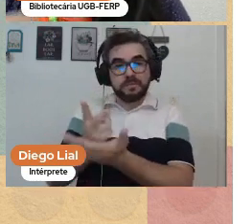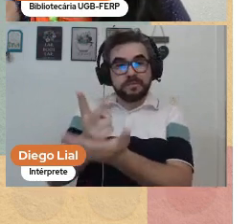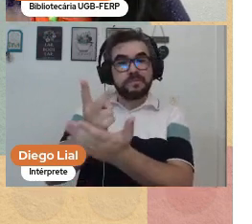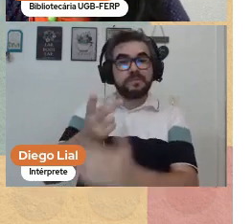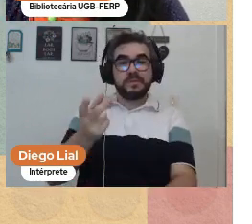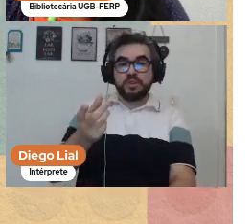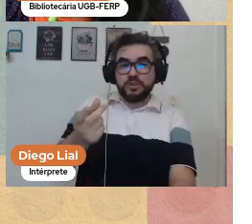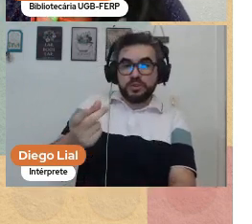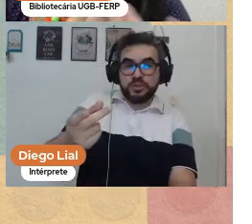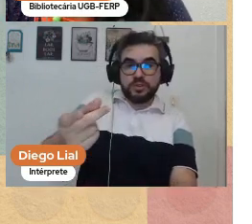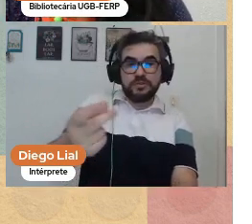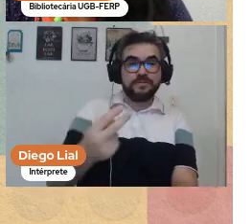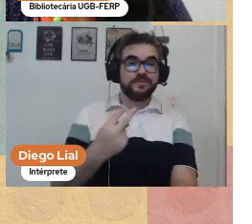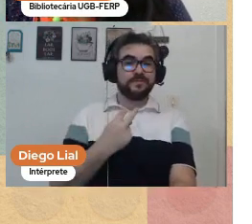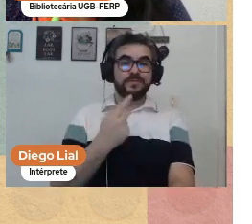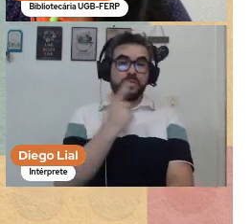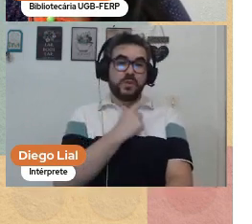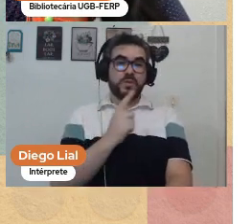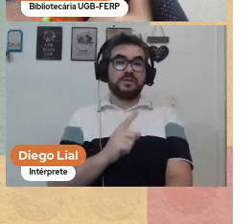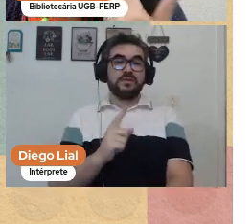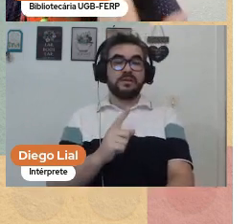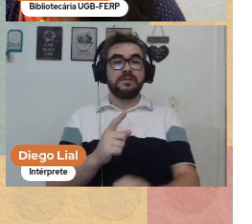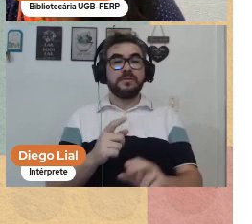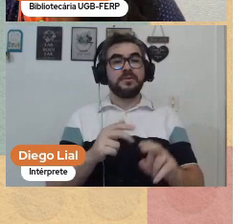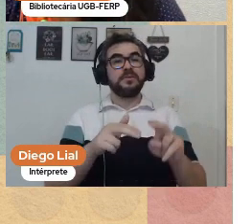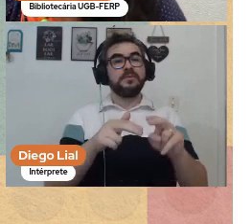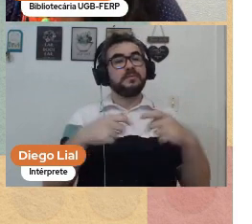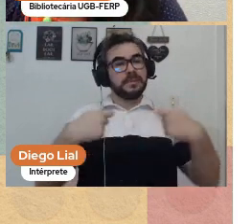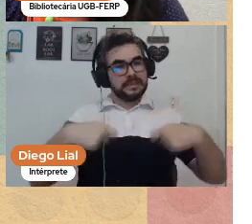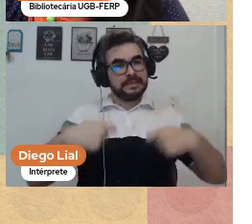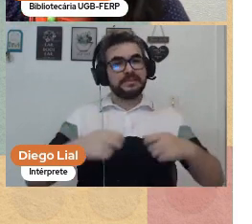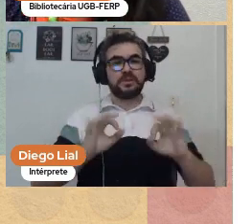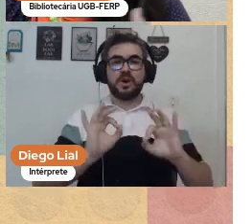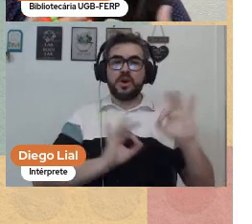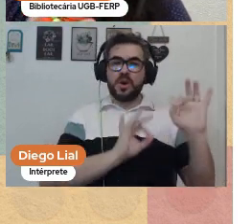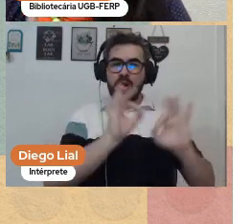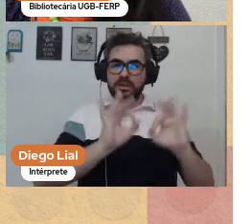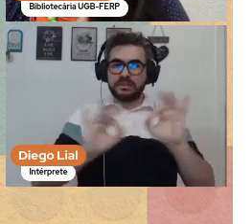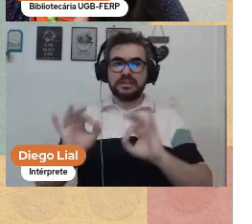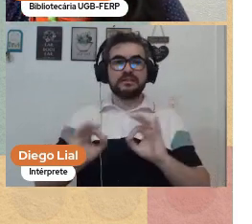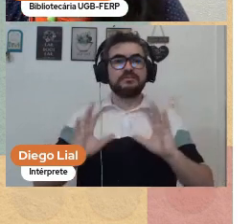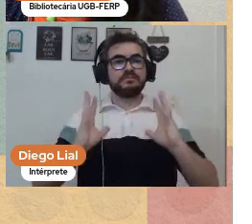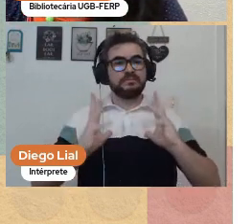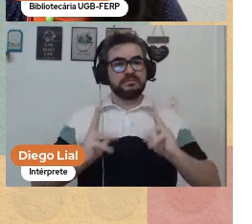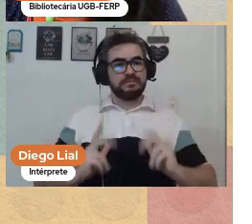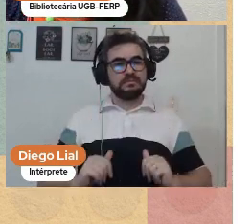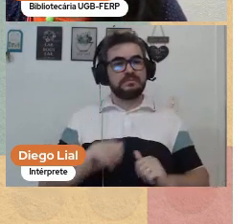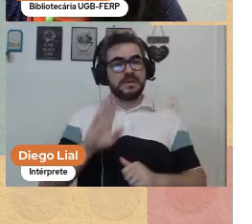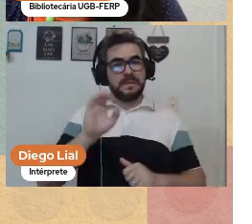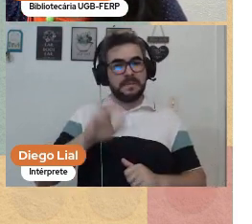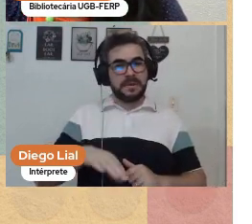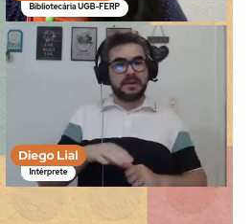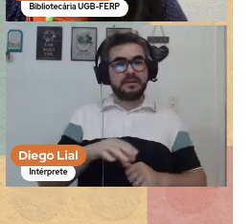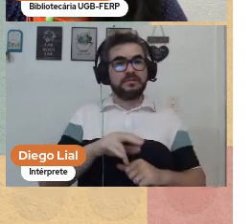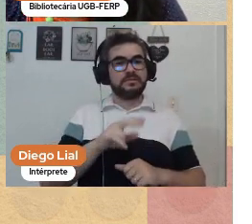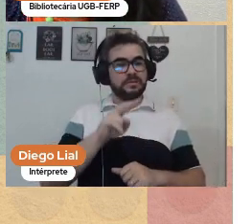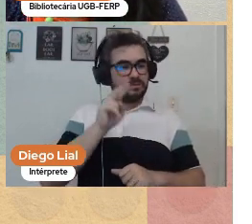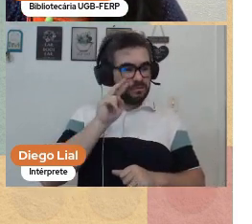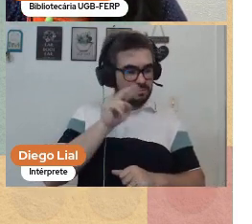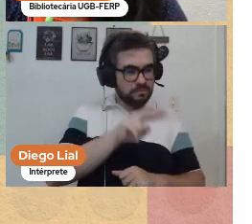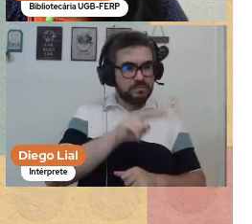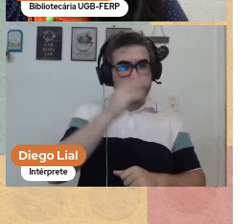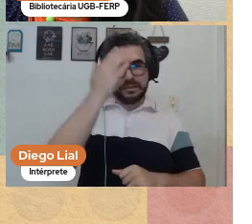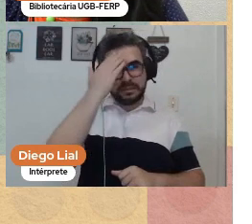estruturada. Como? Com os metadados, com o diagnóstico daquele acervo, para estruturar como